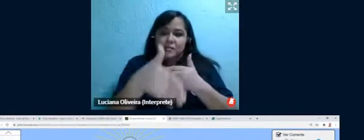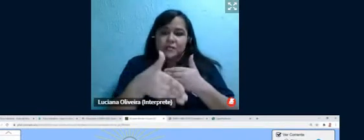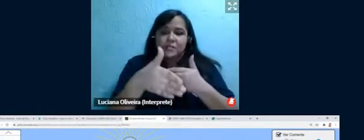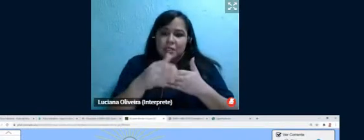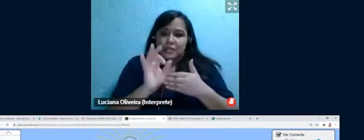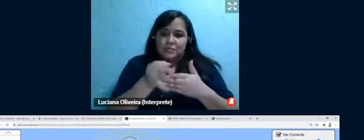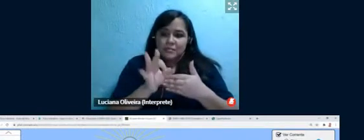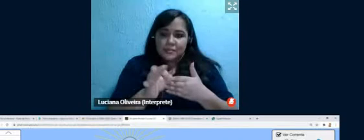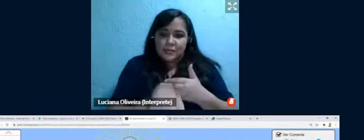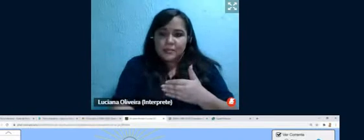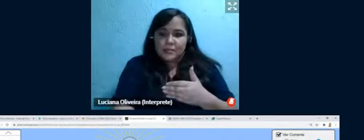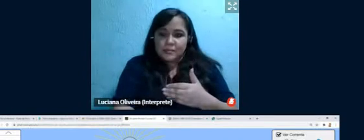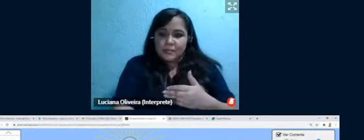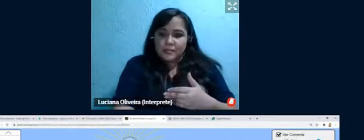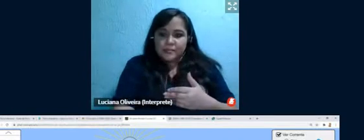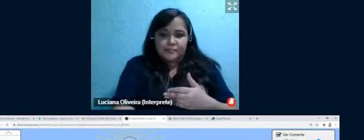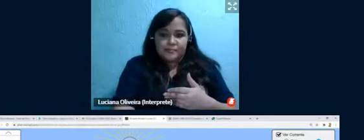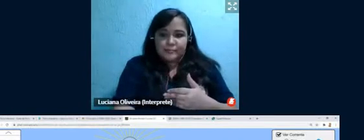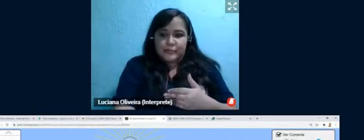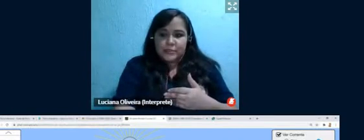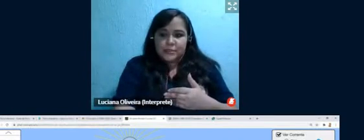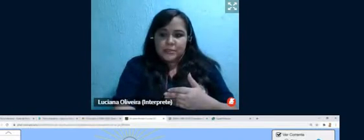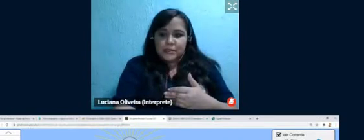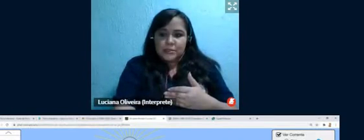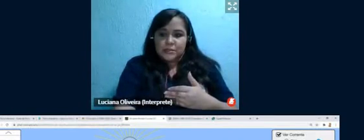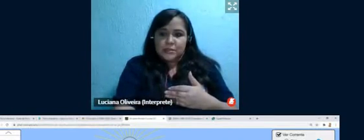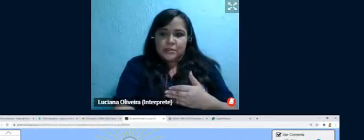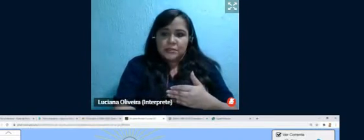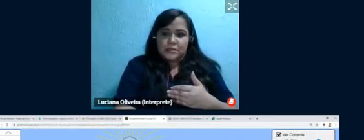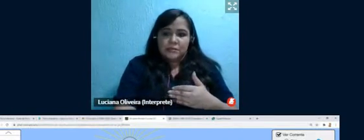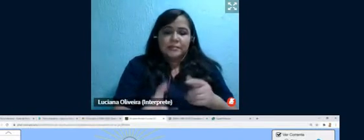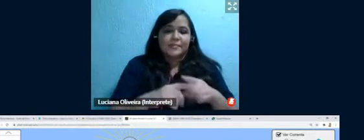corrente 2. Agora eu vou explicar por que eu ri quando eu olhei para esse